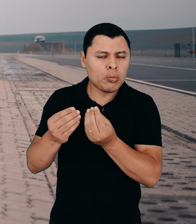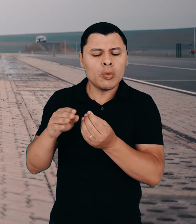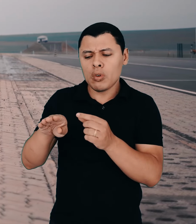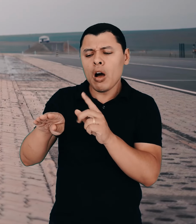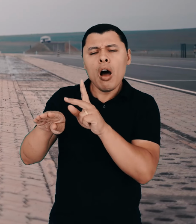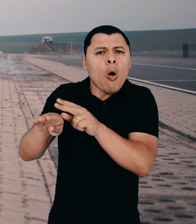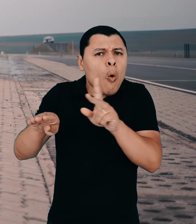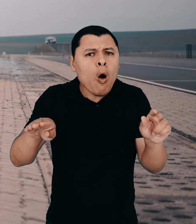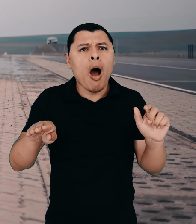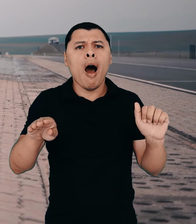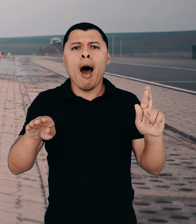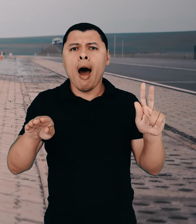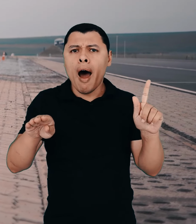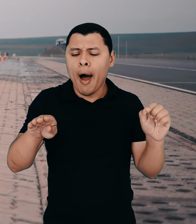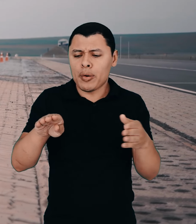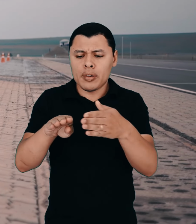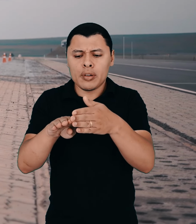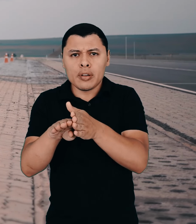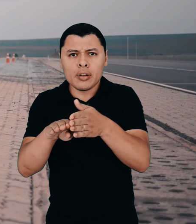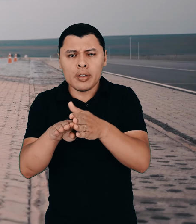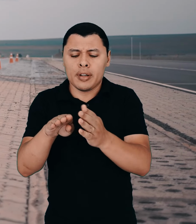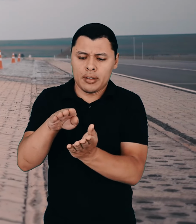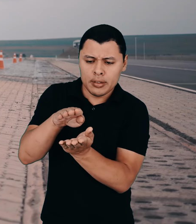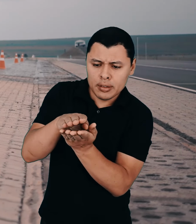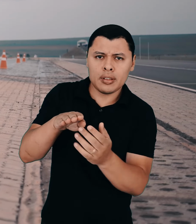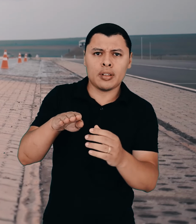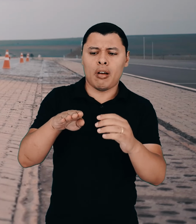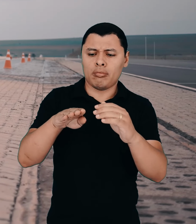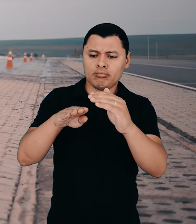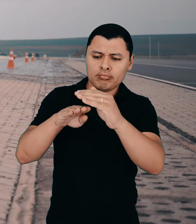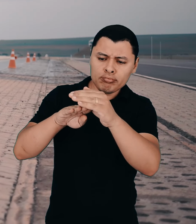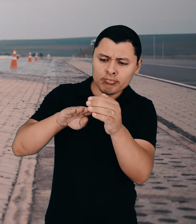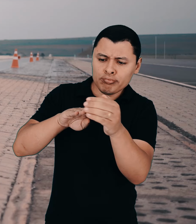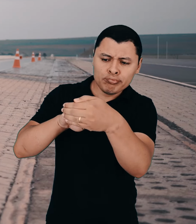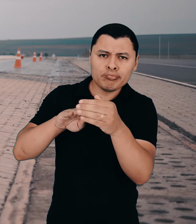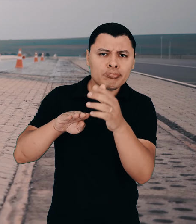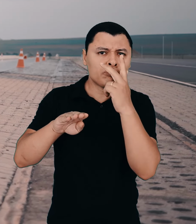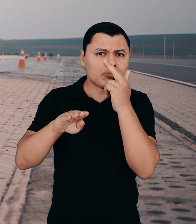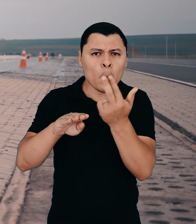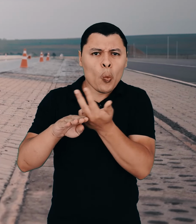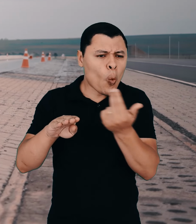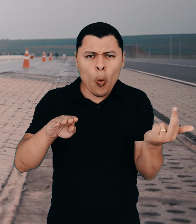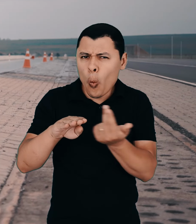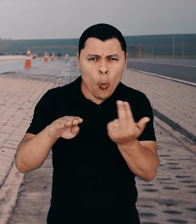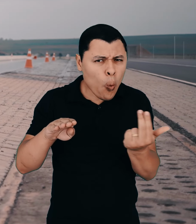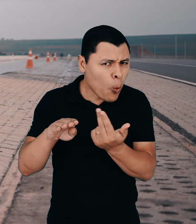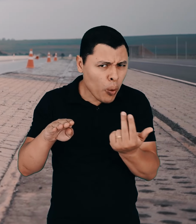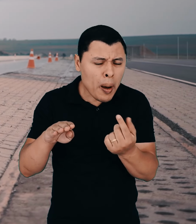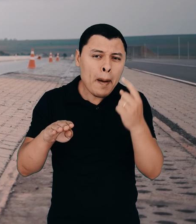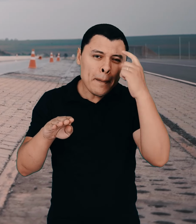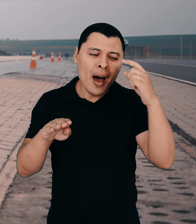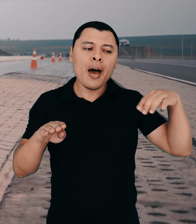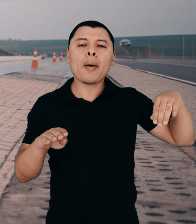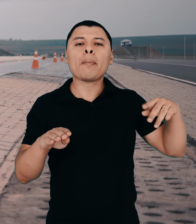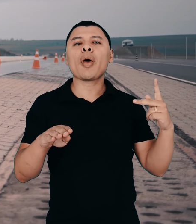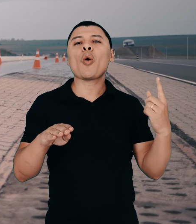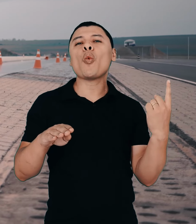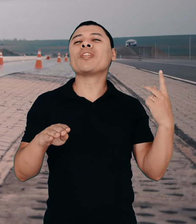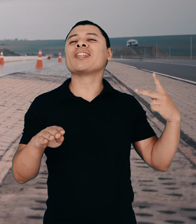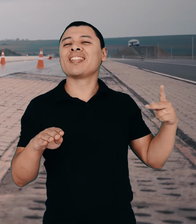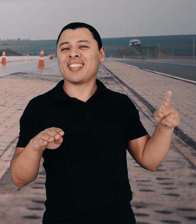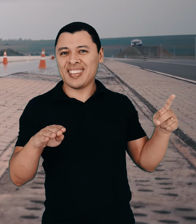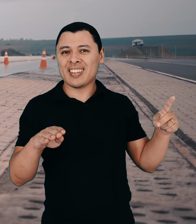Argo, paralama, teto, até o para-brisa é o mesmo, então ele tem a mesma plataforma MP1 do Argo, né? É natural pensar dessa forma justamente porque se a gente